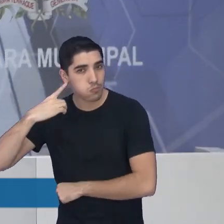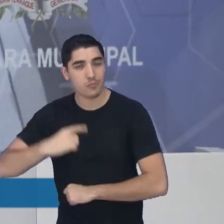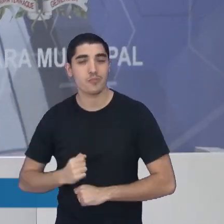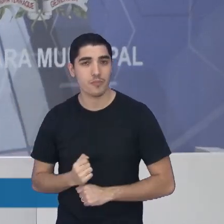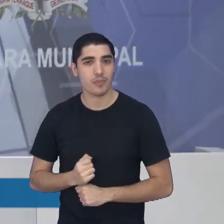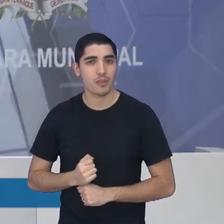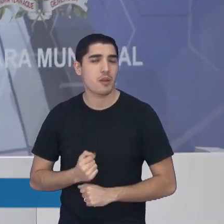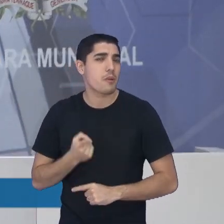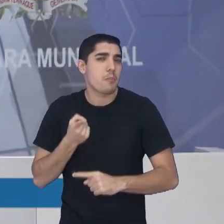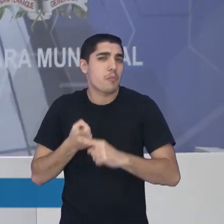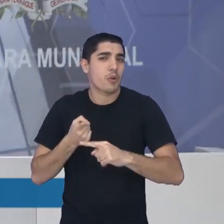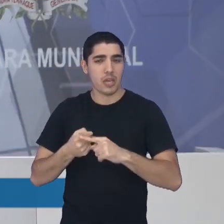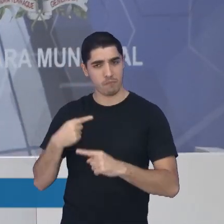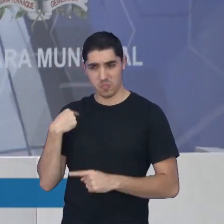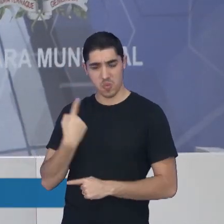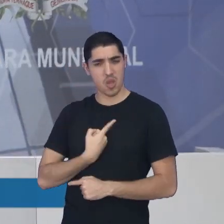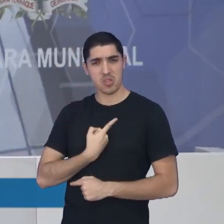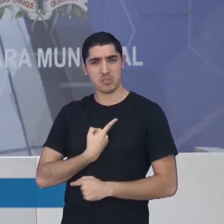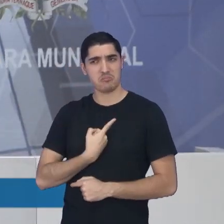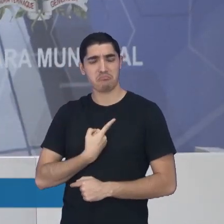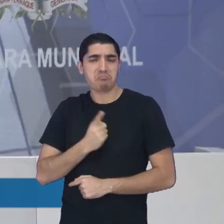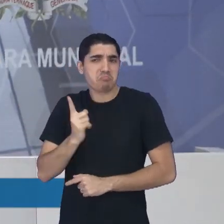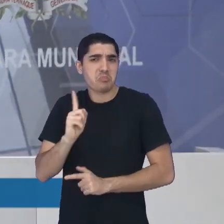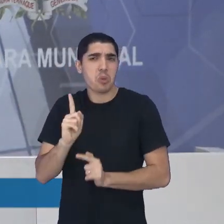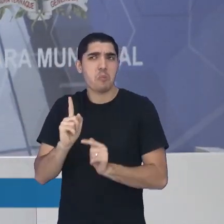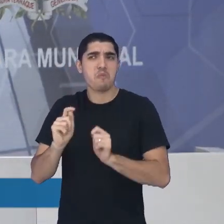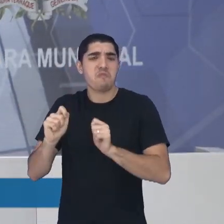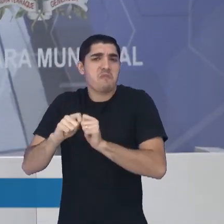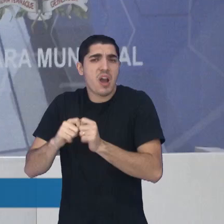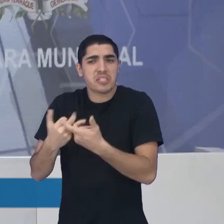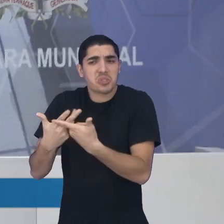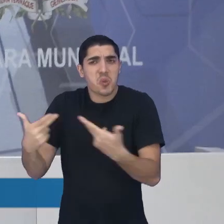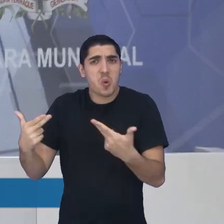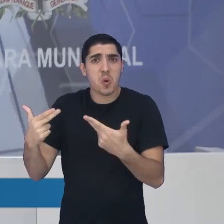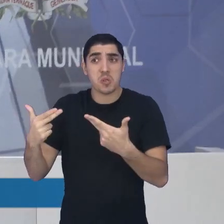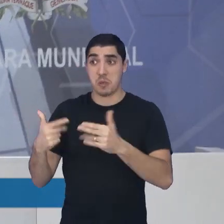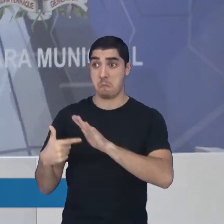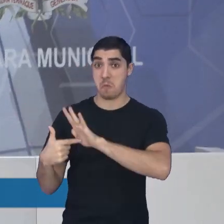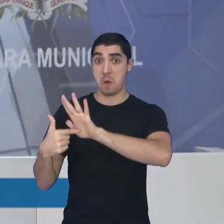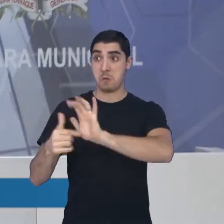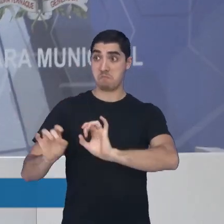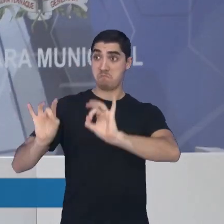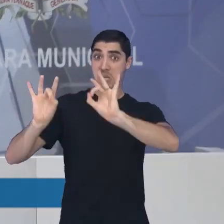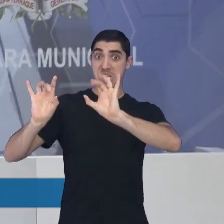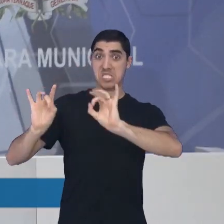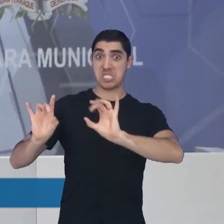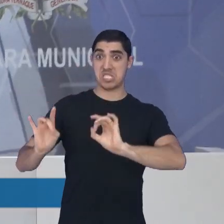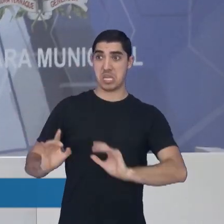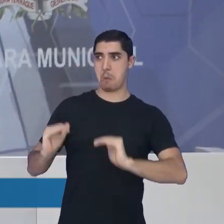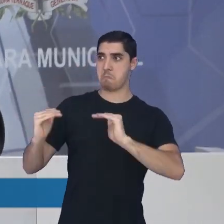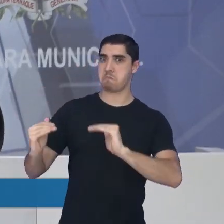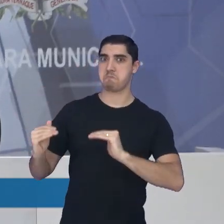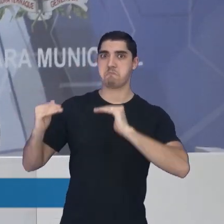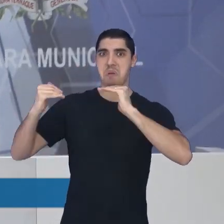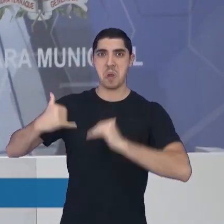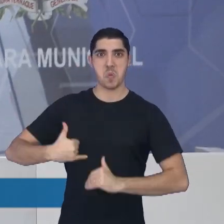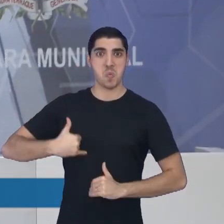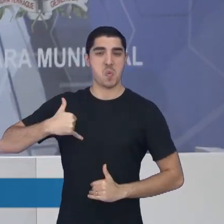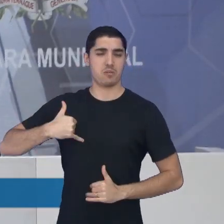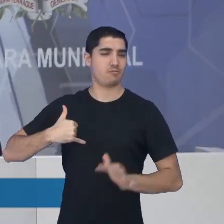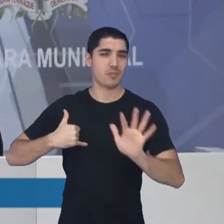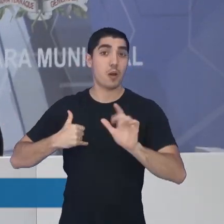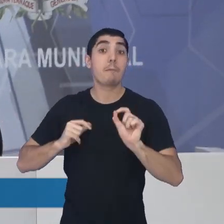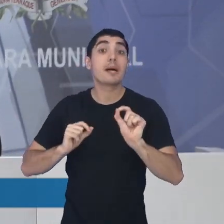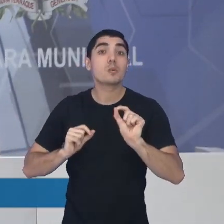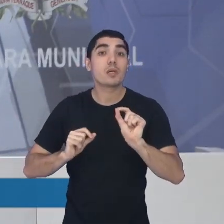alardes, não faz grandes momentos, mas é no dia a dia, no contato